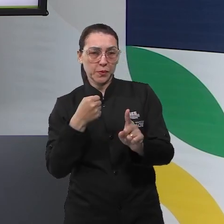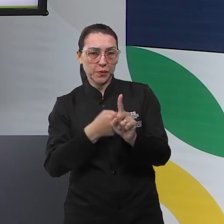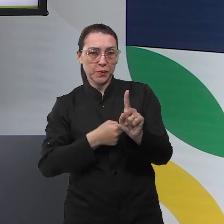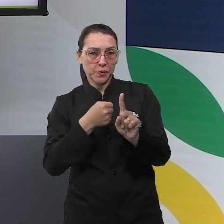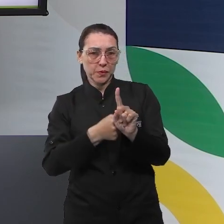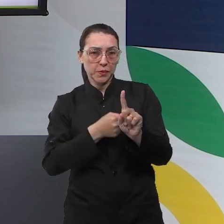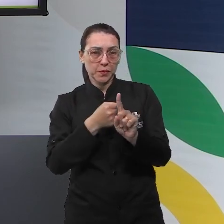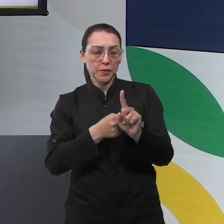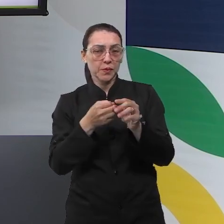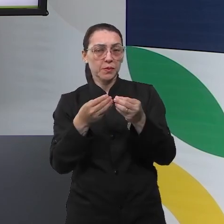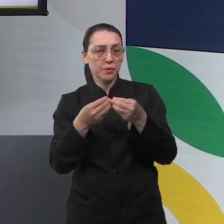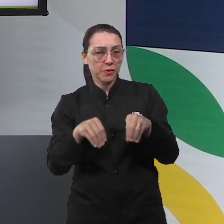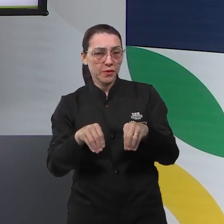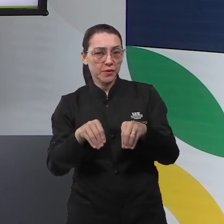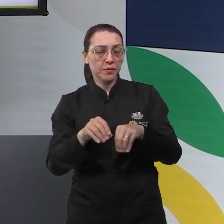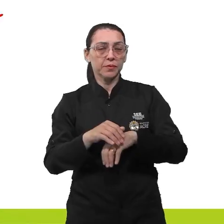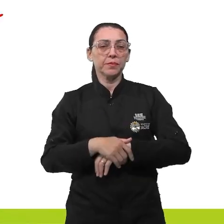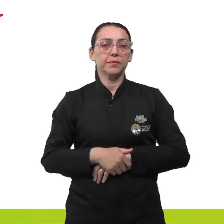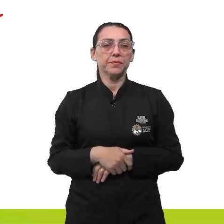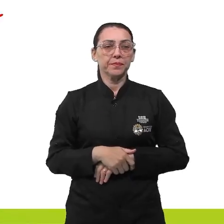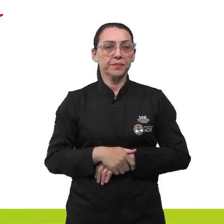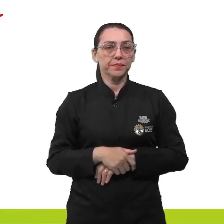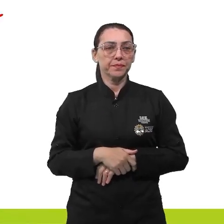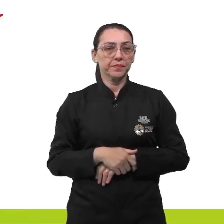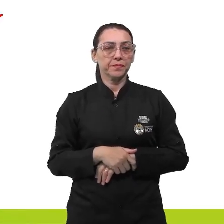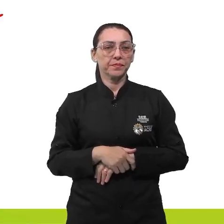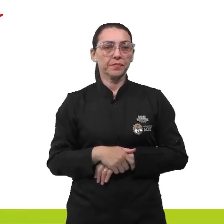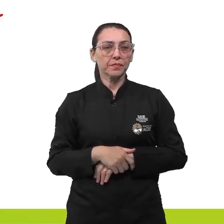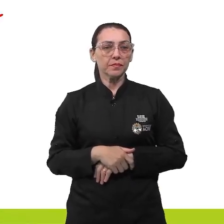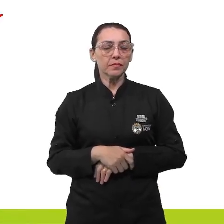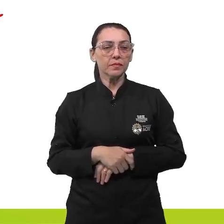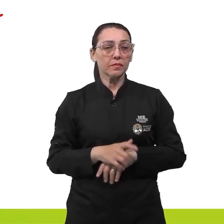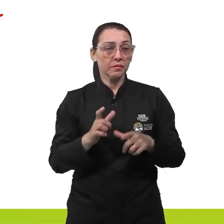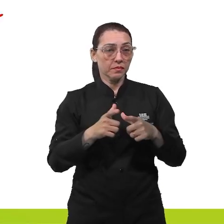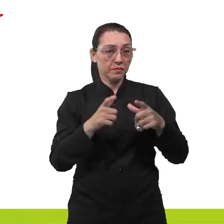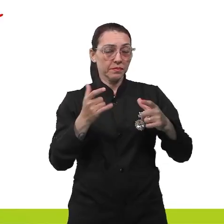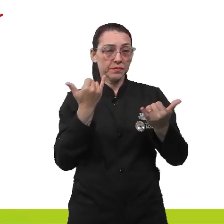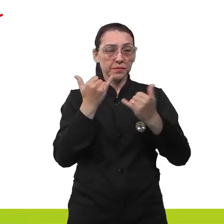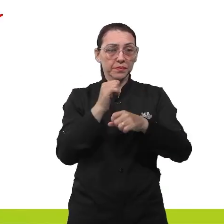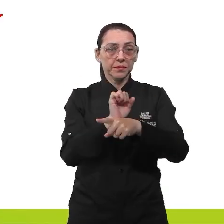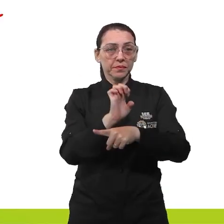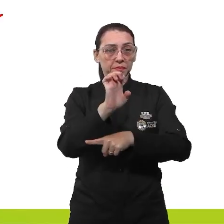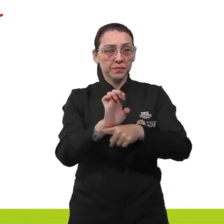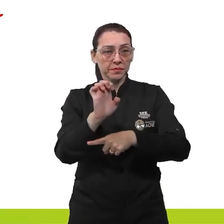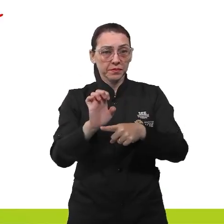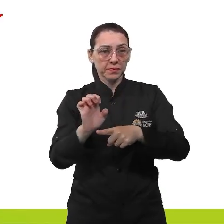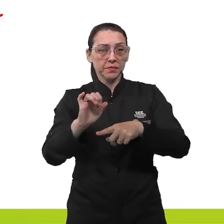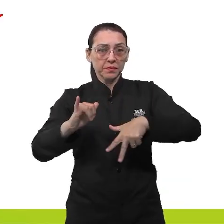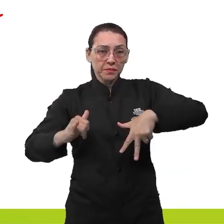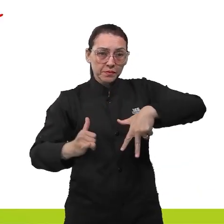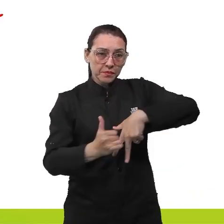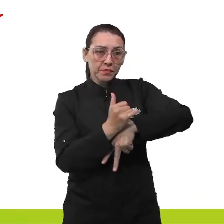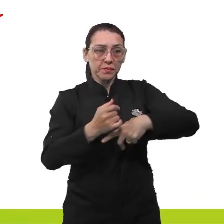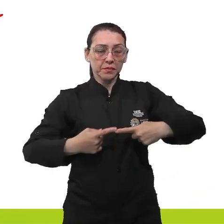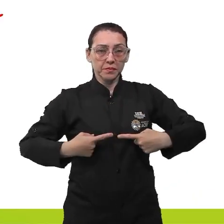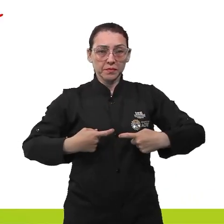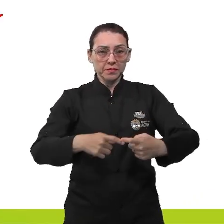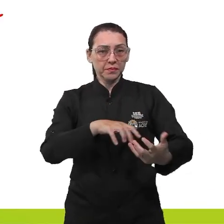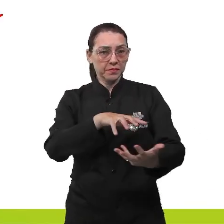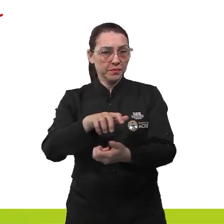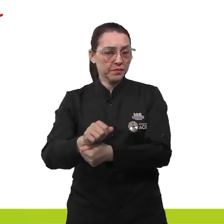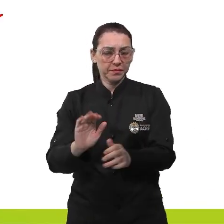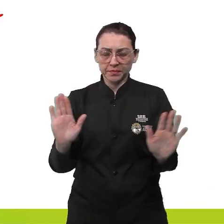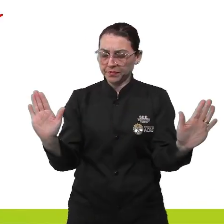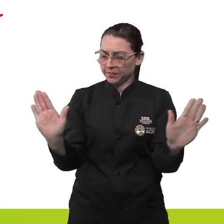e esses danos, tá bom? Vamos analisar a letra D. Ampliar os dados estatísticos sobre as vítimas